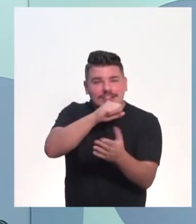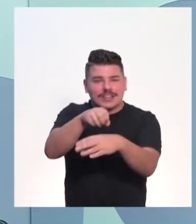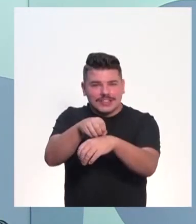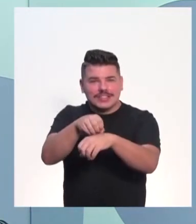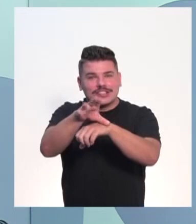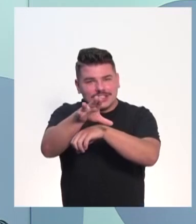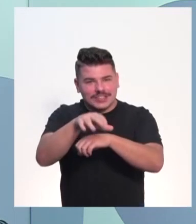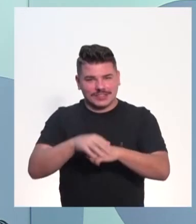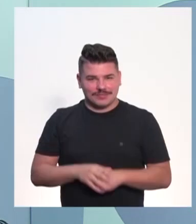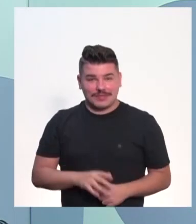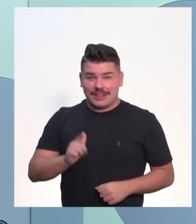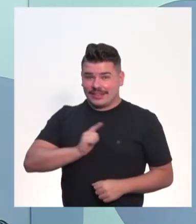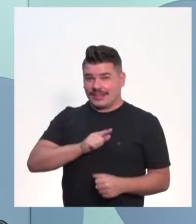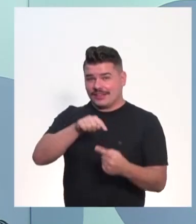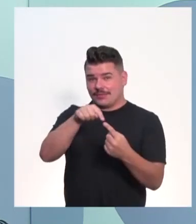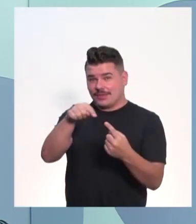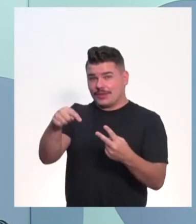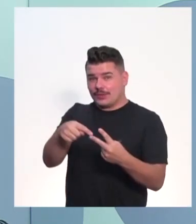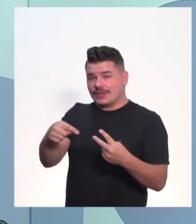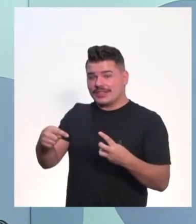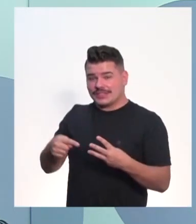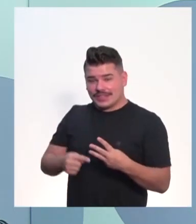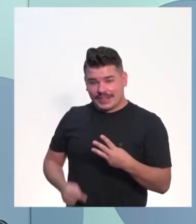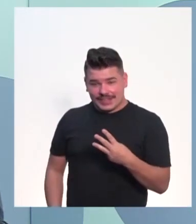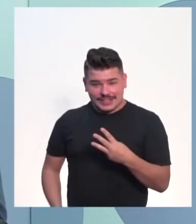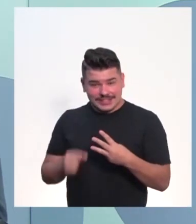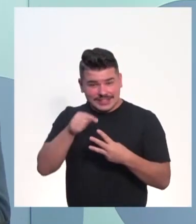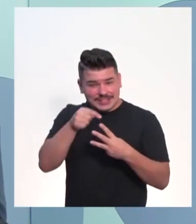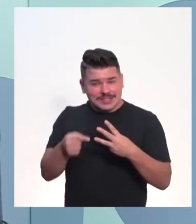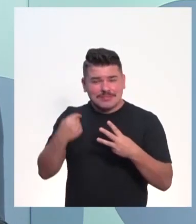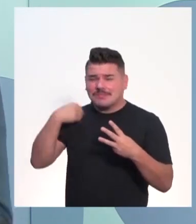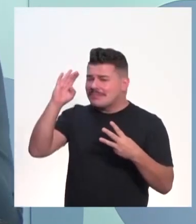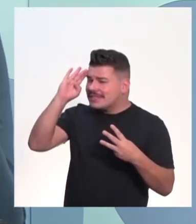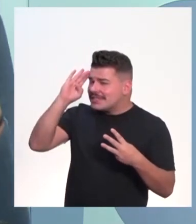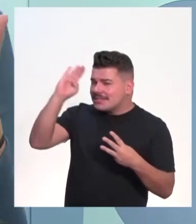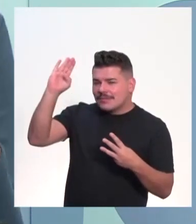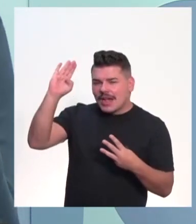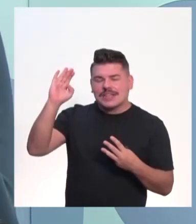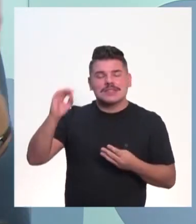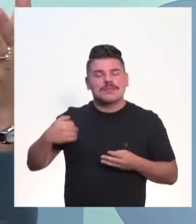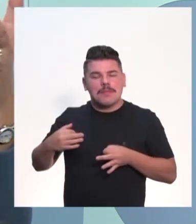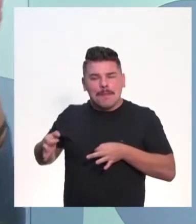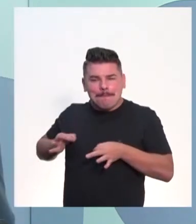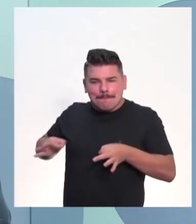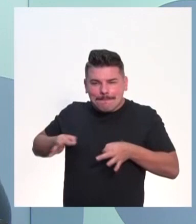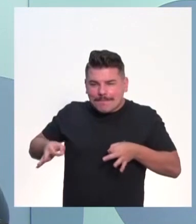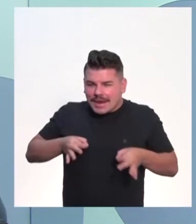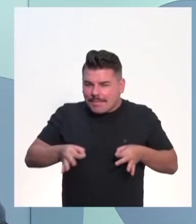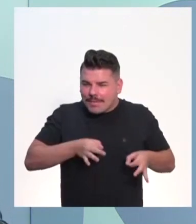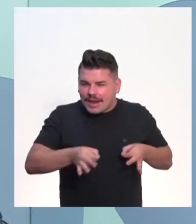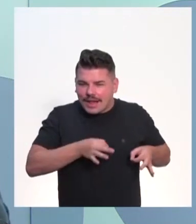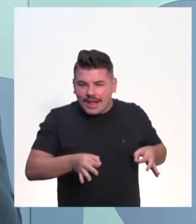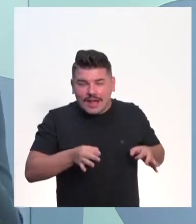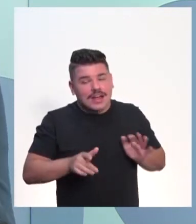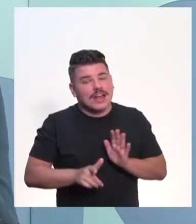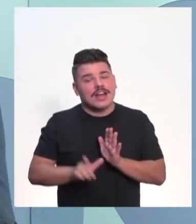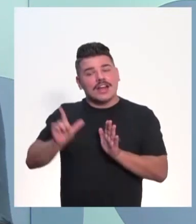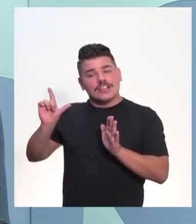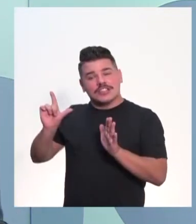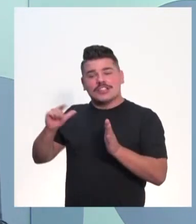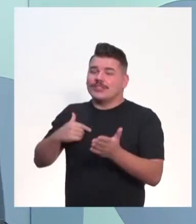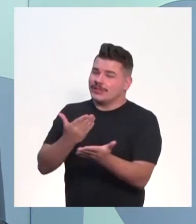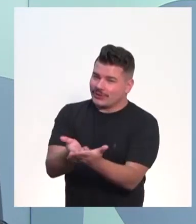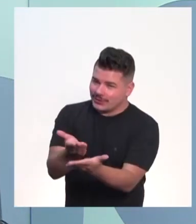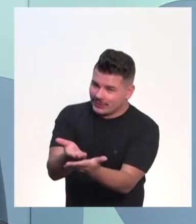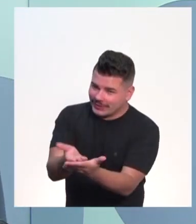principais. A gente vai falar agora, nesse próximo bloco, sobre quais seriam os preparativos que a gente tem que fazer antes